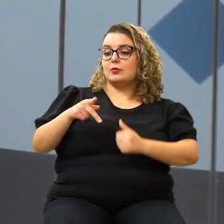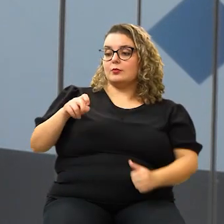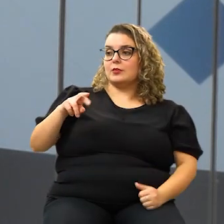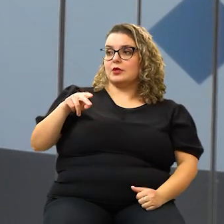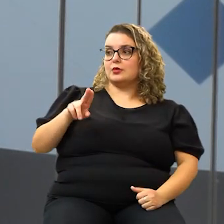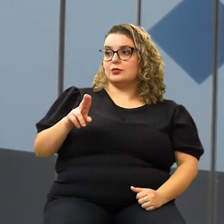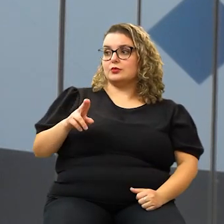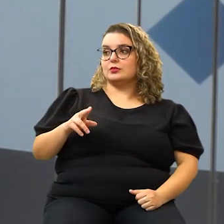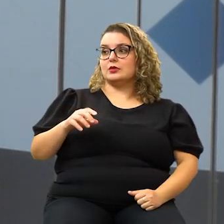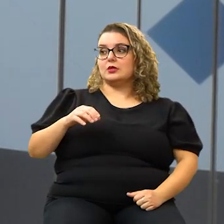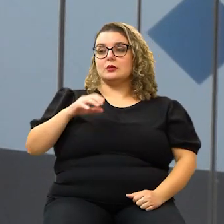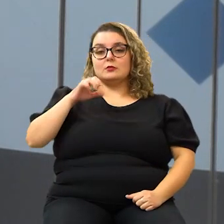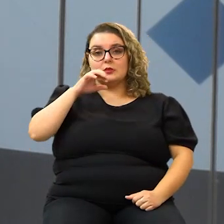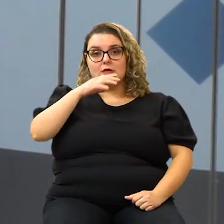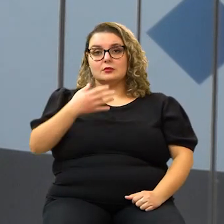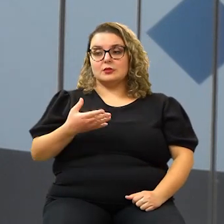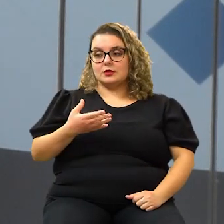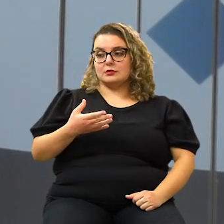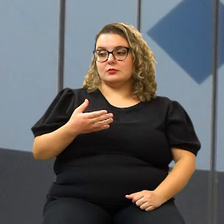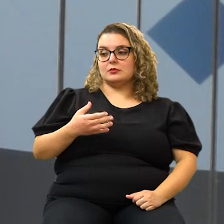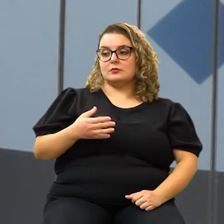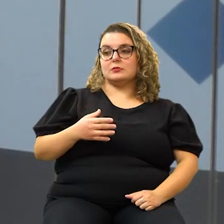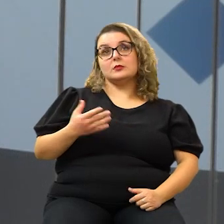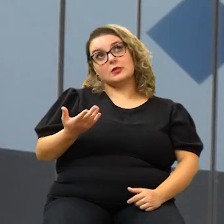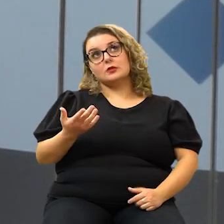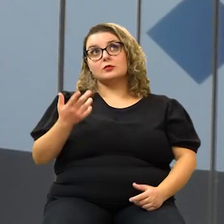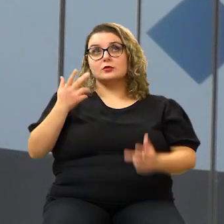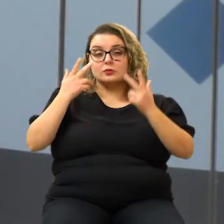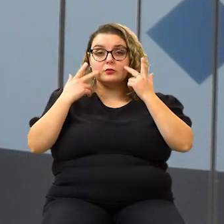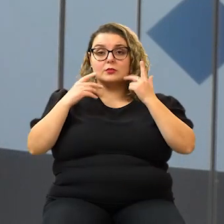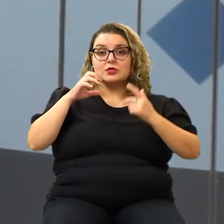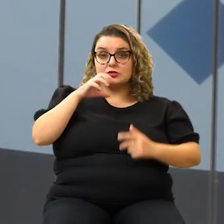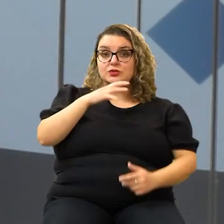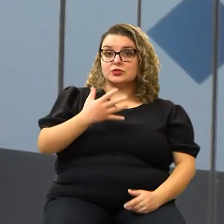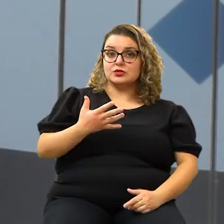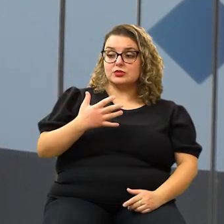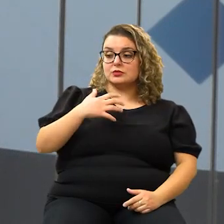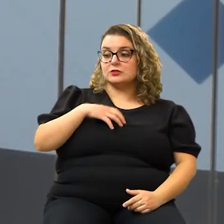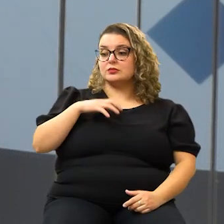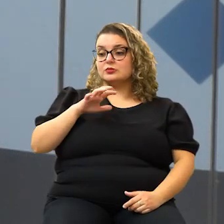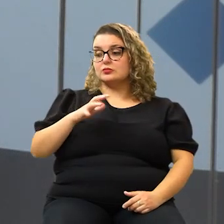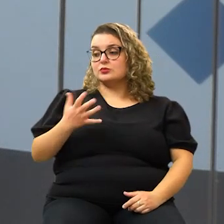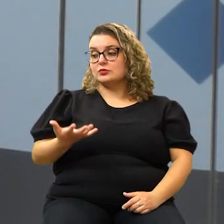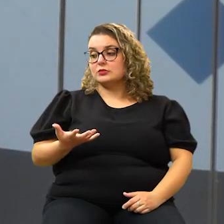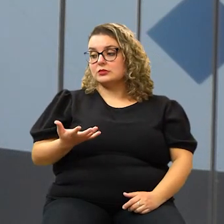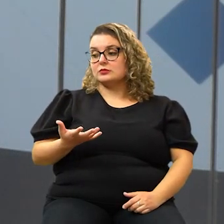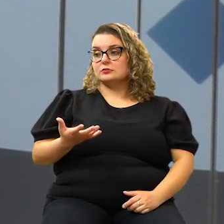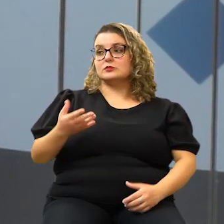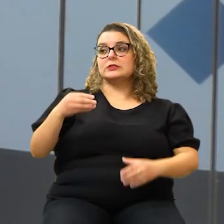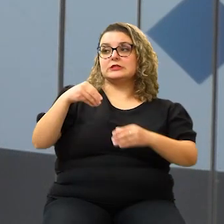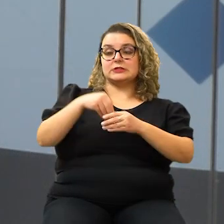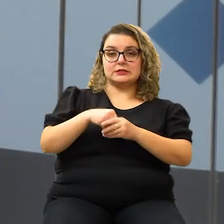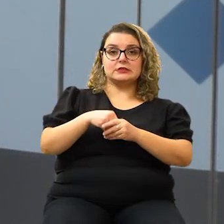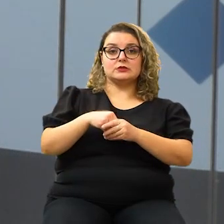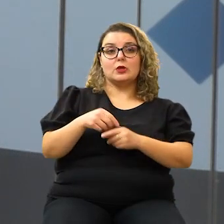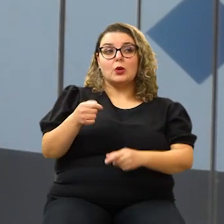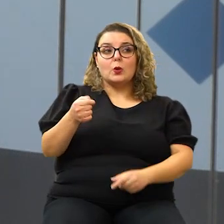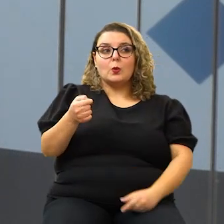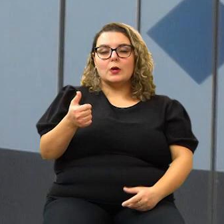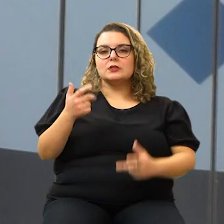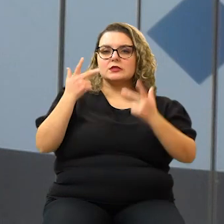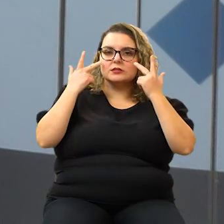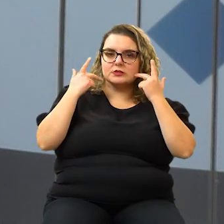que ficam mais aquecidas, anomalamente quentes, elas já estão numa condição já dentro já quase